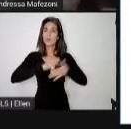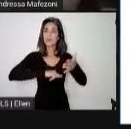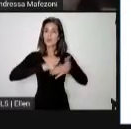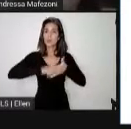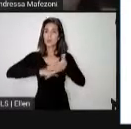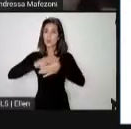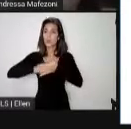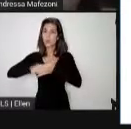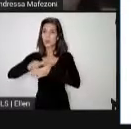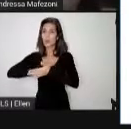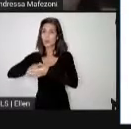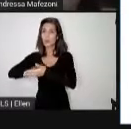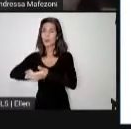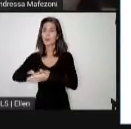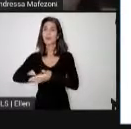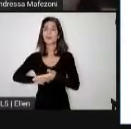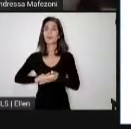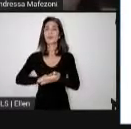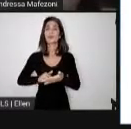que foram, então,